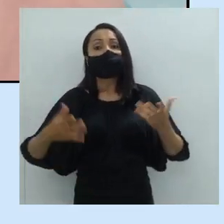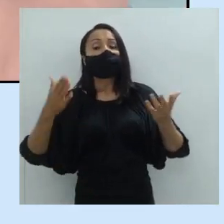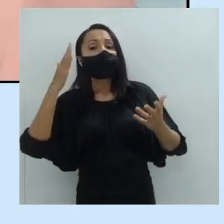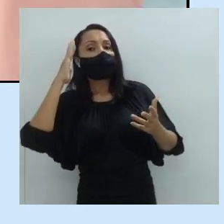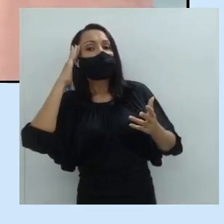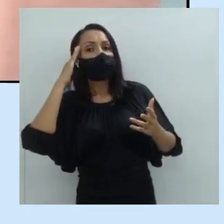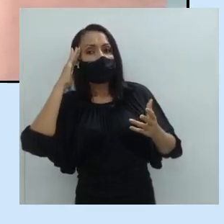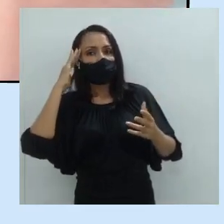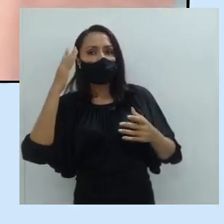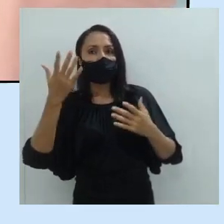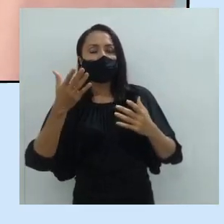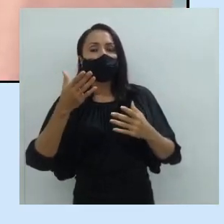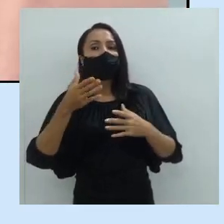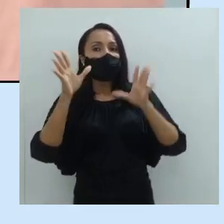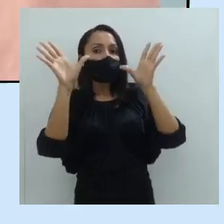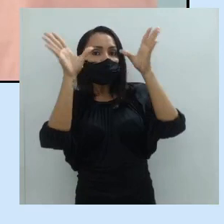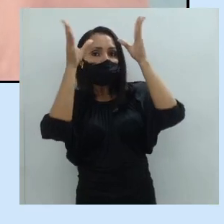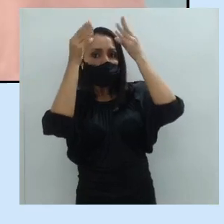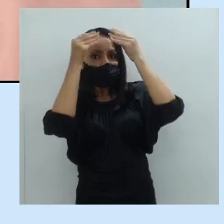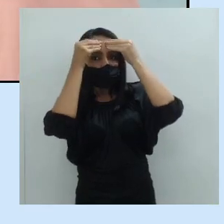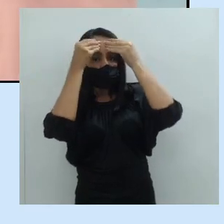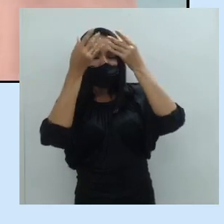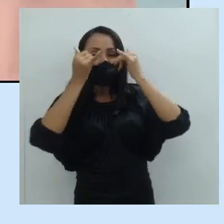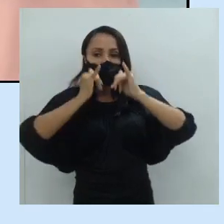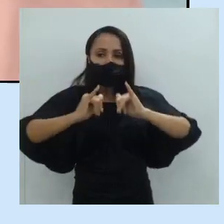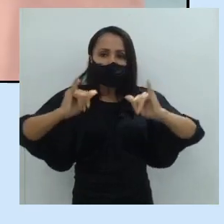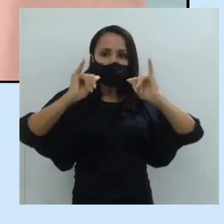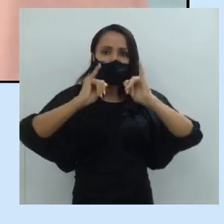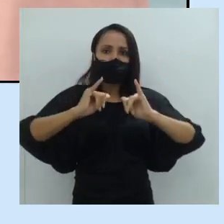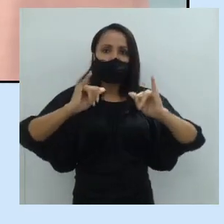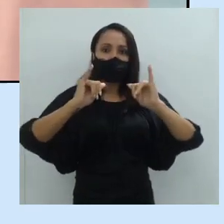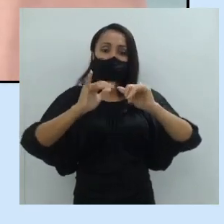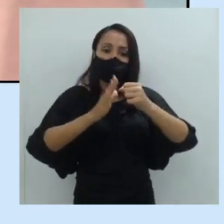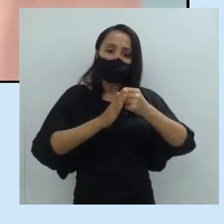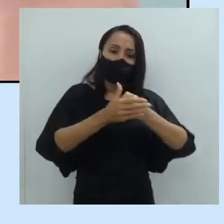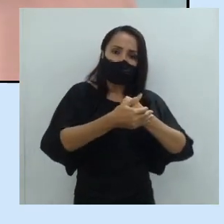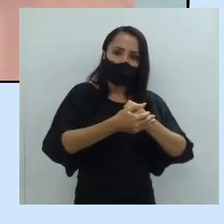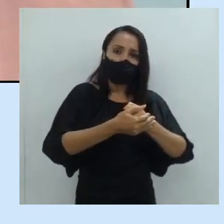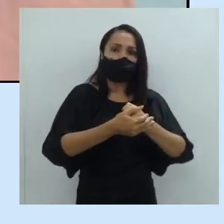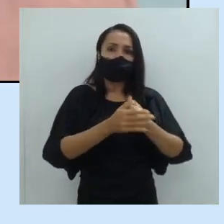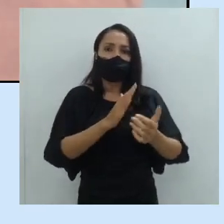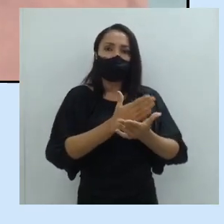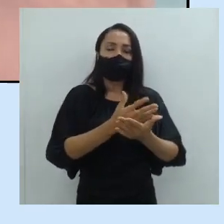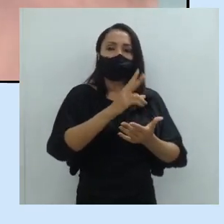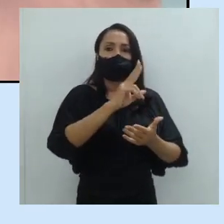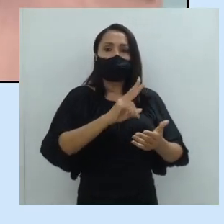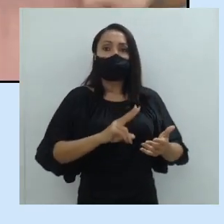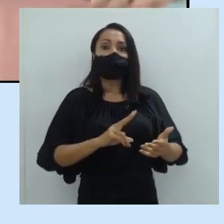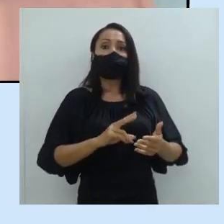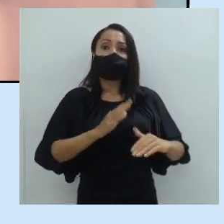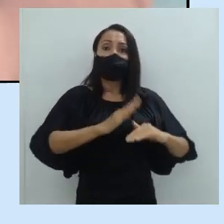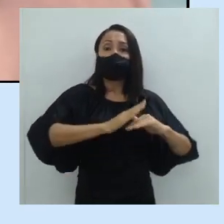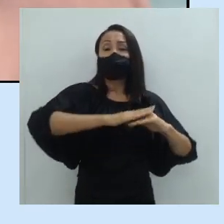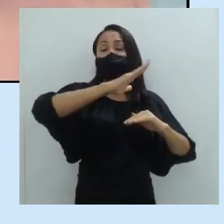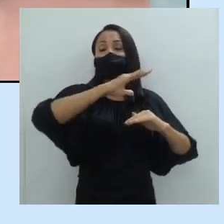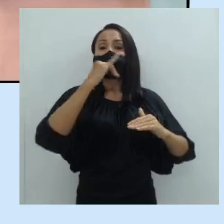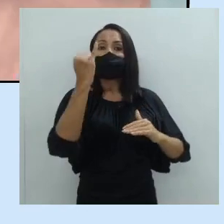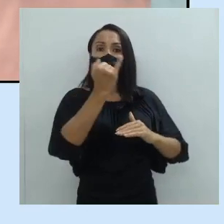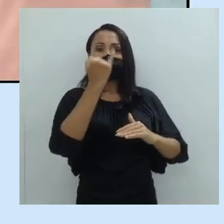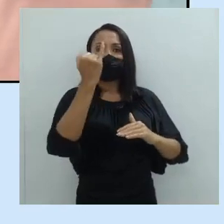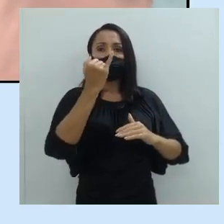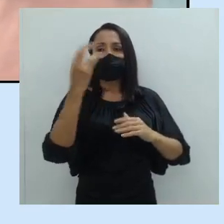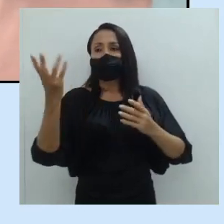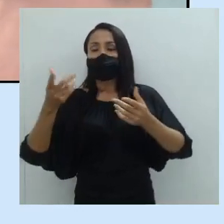entenda, então gravem bem aqui. As informações não ditas, muitas vezes, são mais importantes do que as